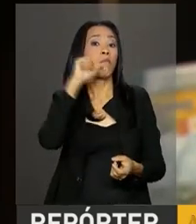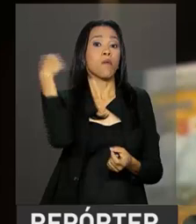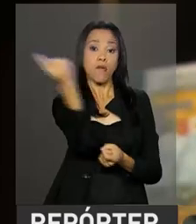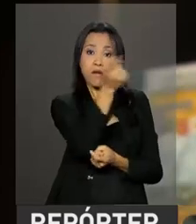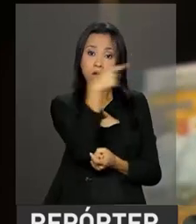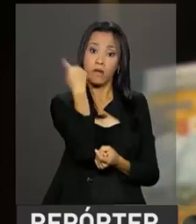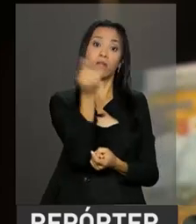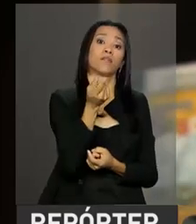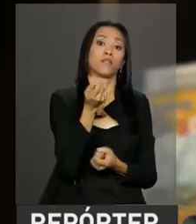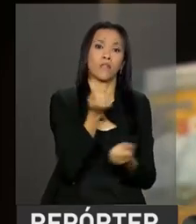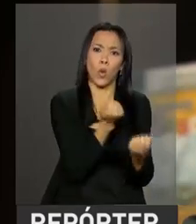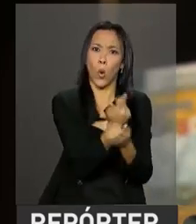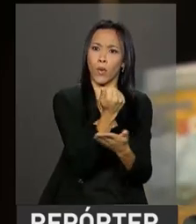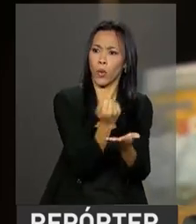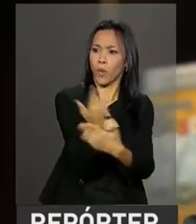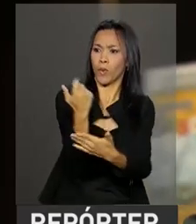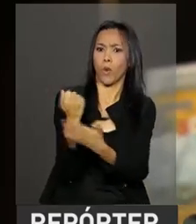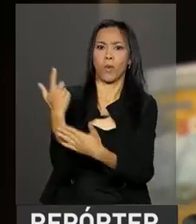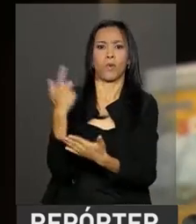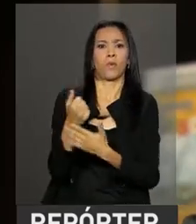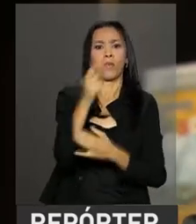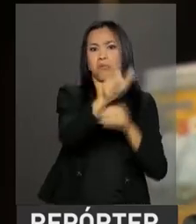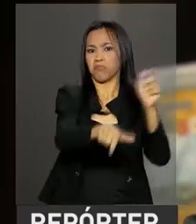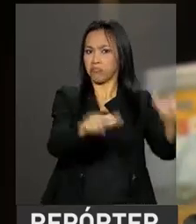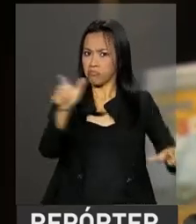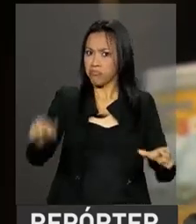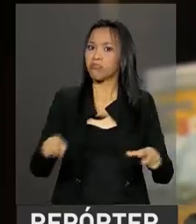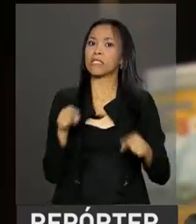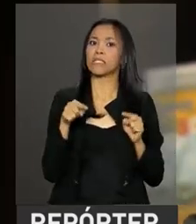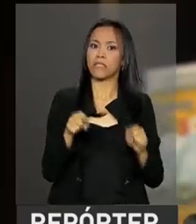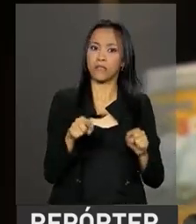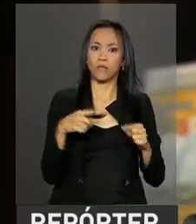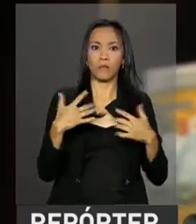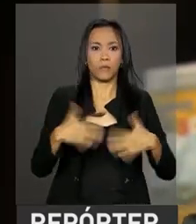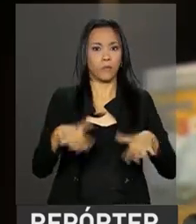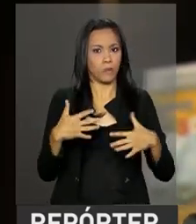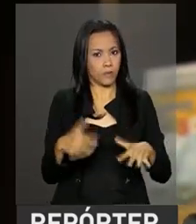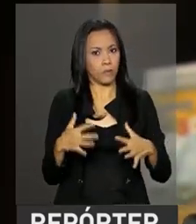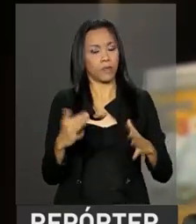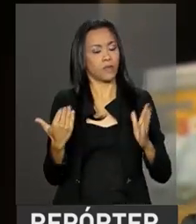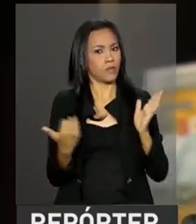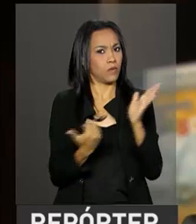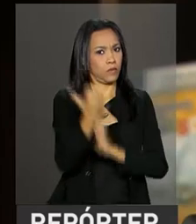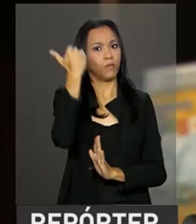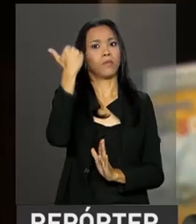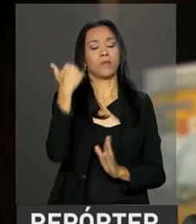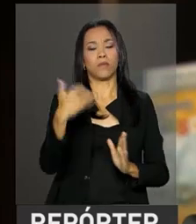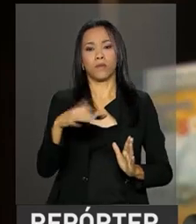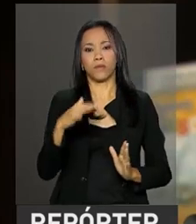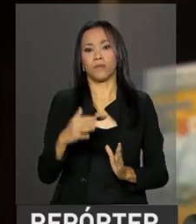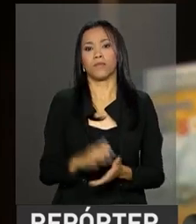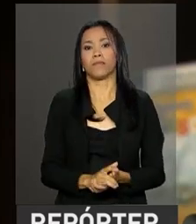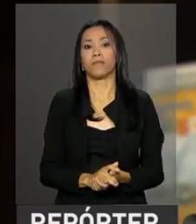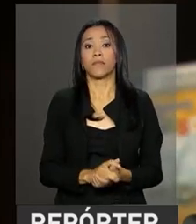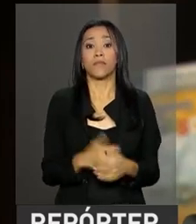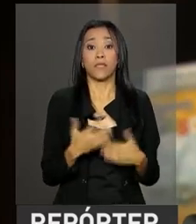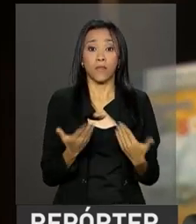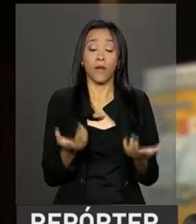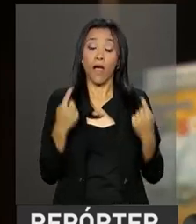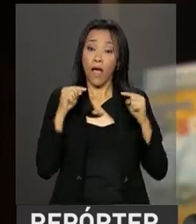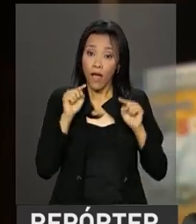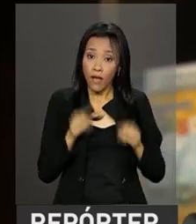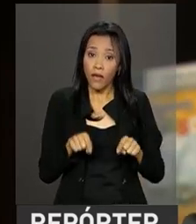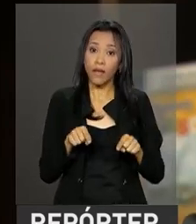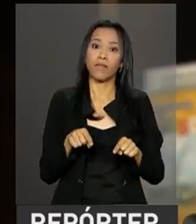atividades de compra por parte dos consumidores. É um volume extremamente, acho que superou inclusive a expectativa do governo. Então é um